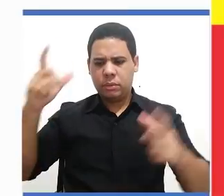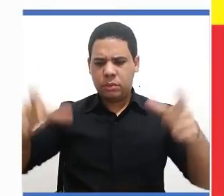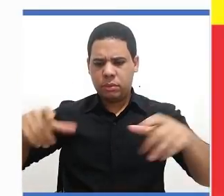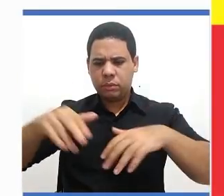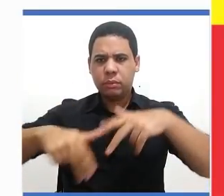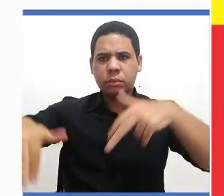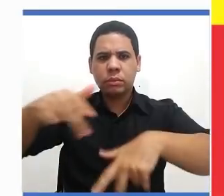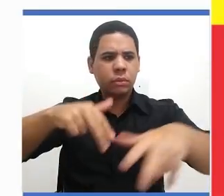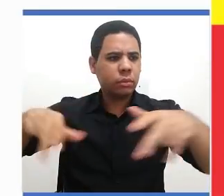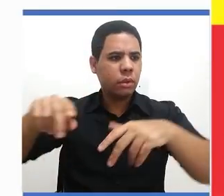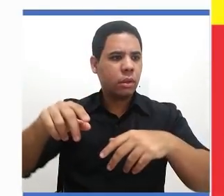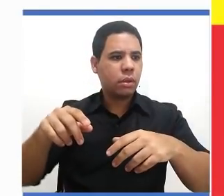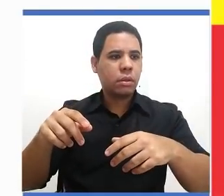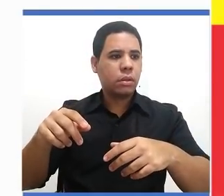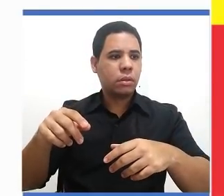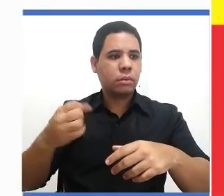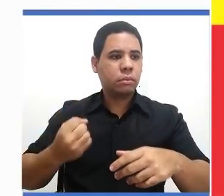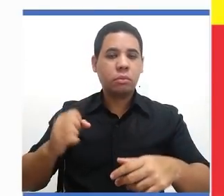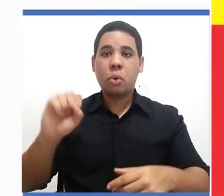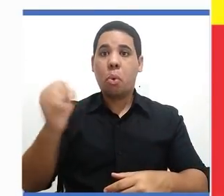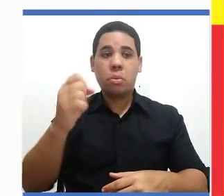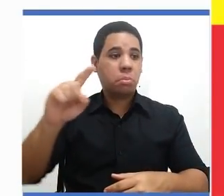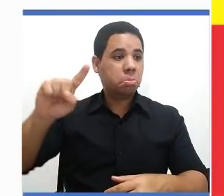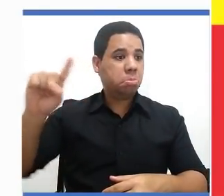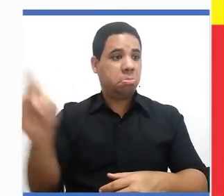Brasil é